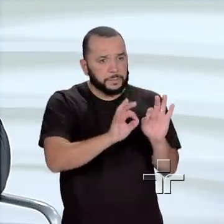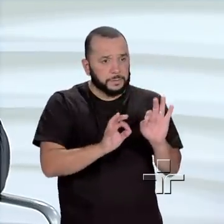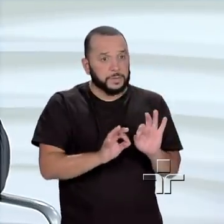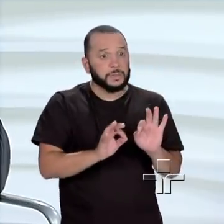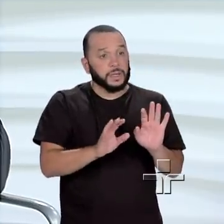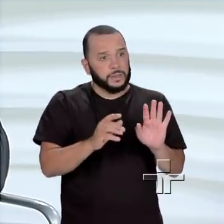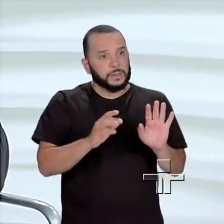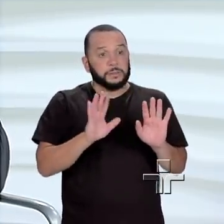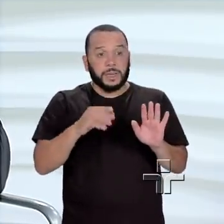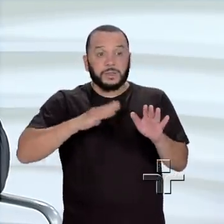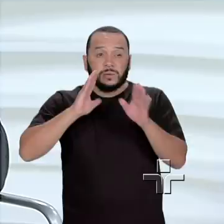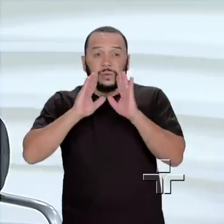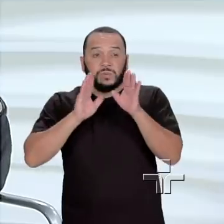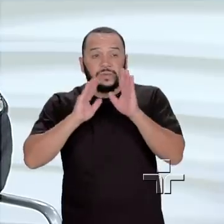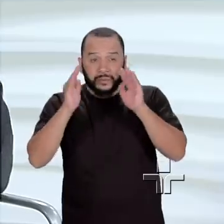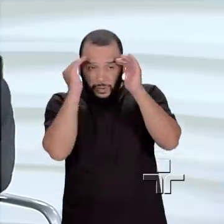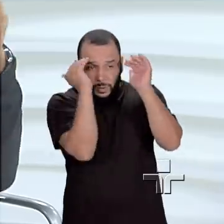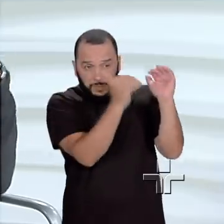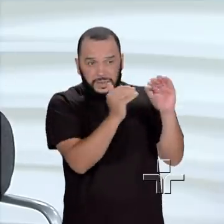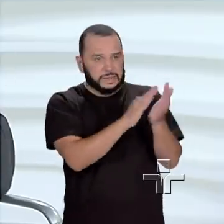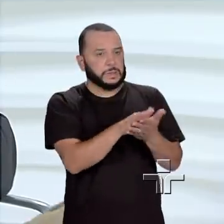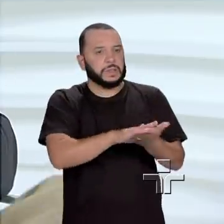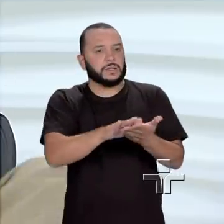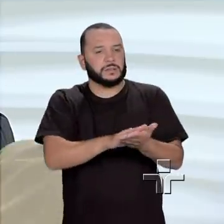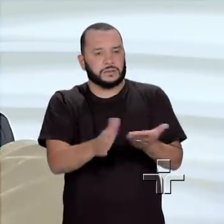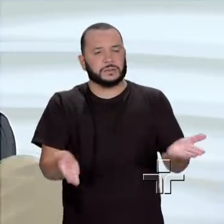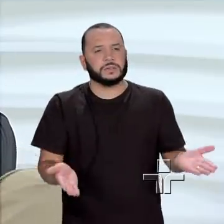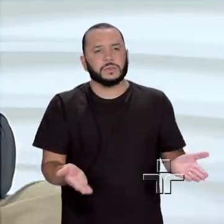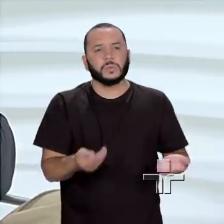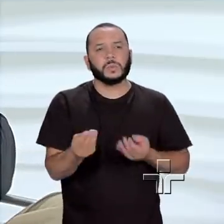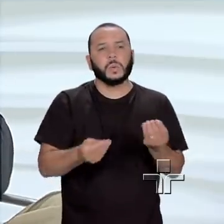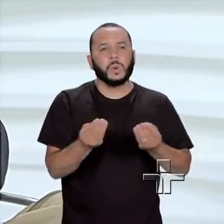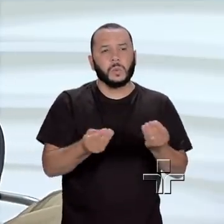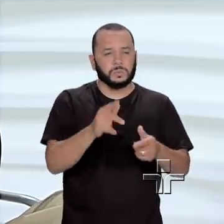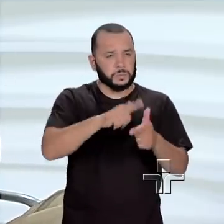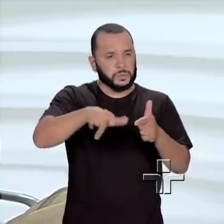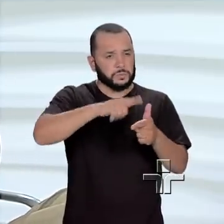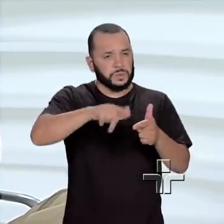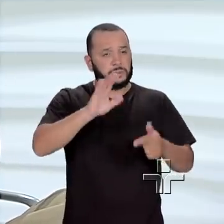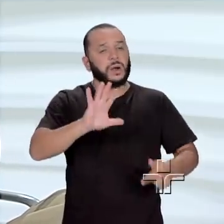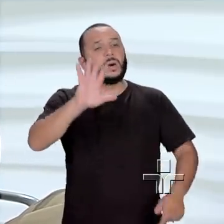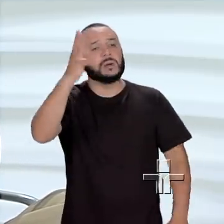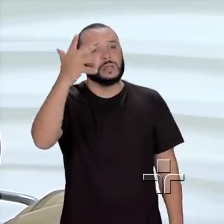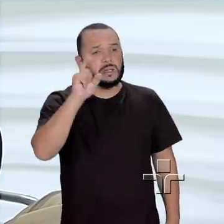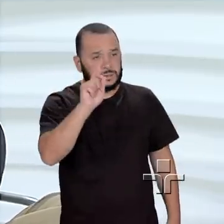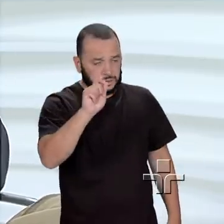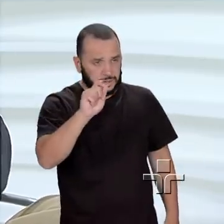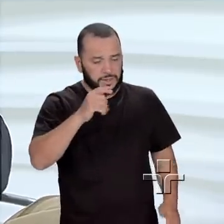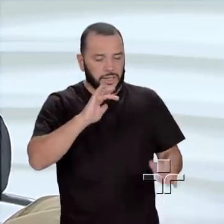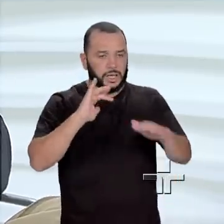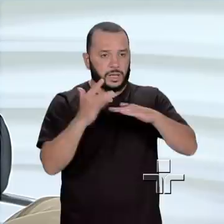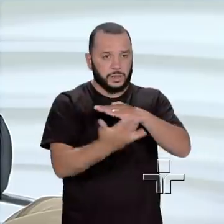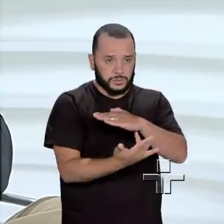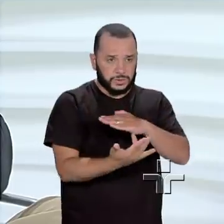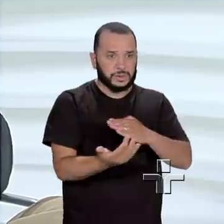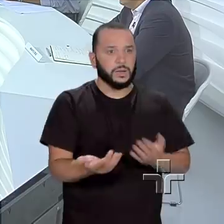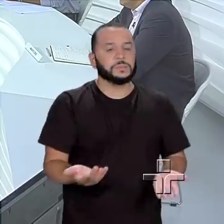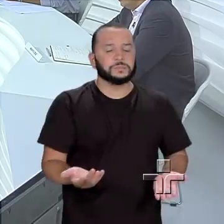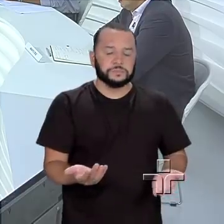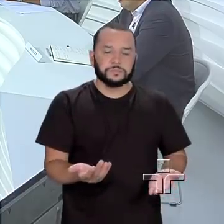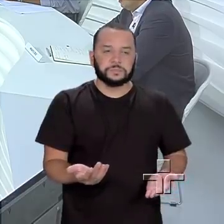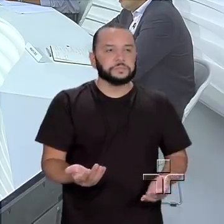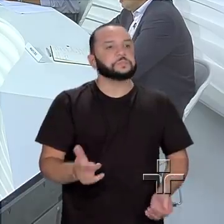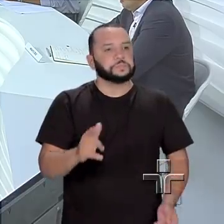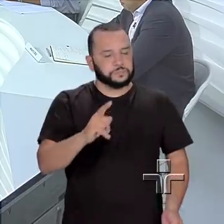não cumpriu. Não cumpriu. Certo? Então, qual que é o problema que eu acho que está envolvido nessa história de redes sociais em particular? Existe